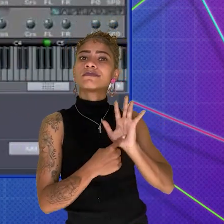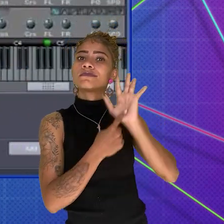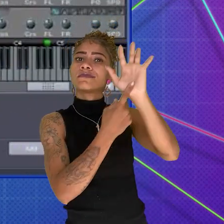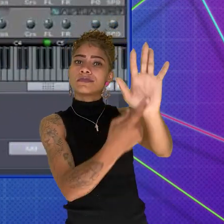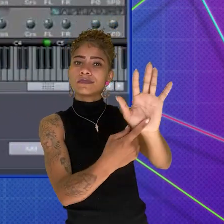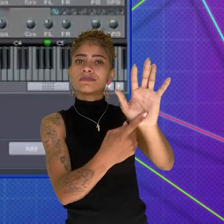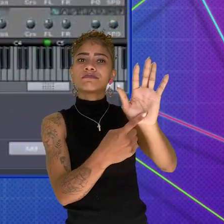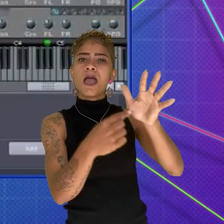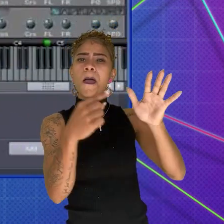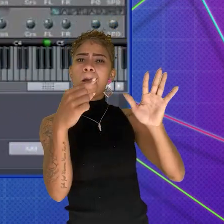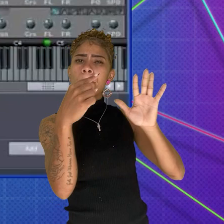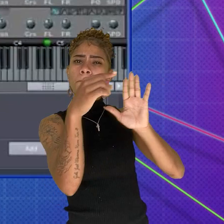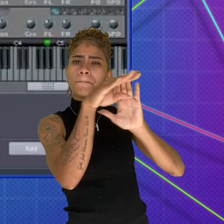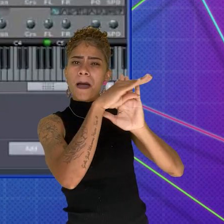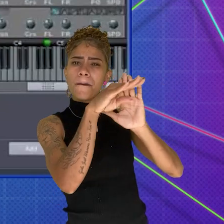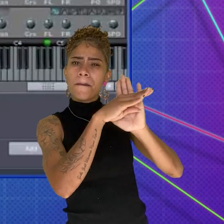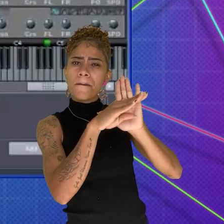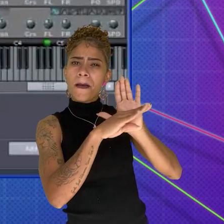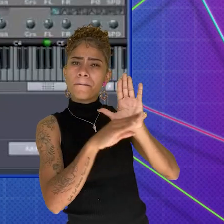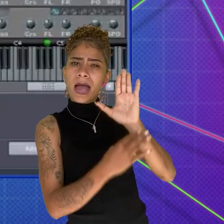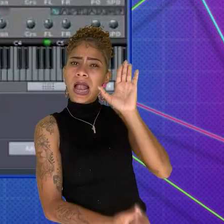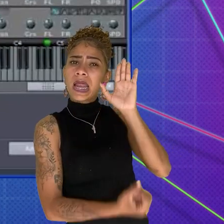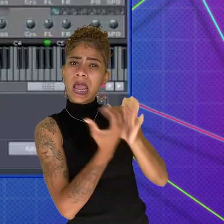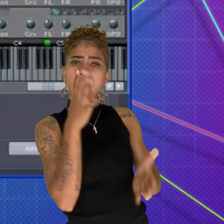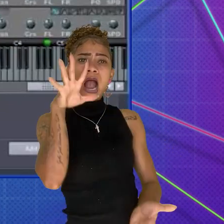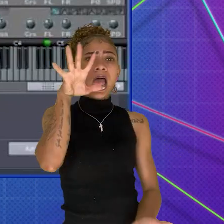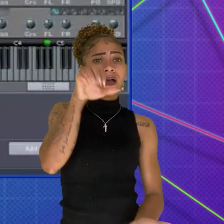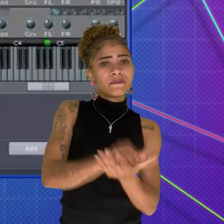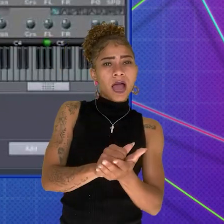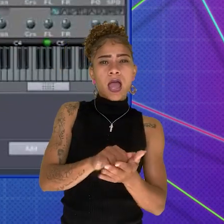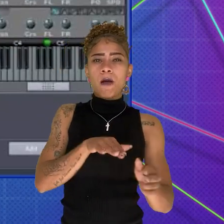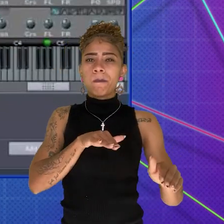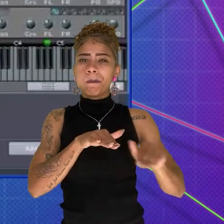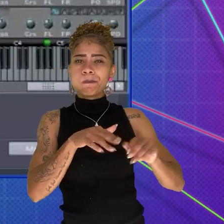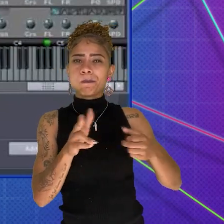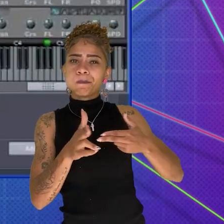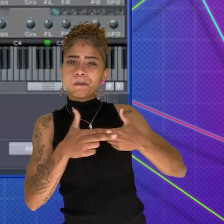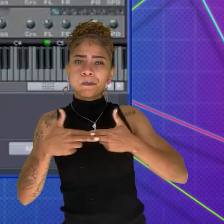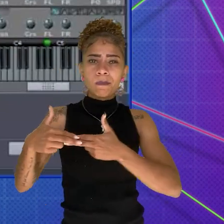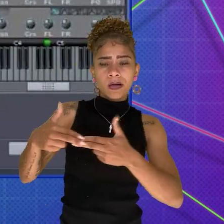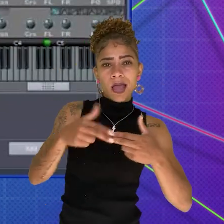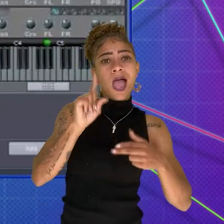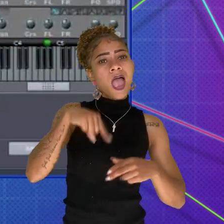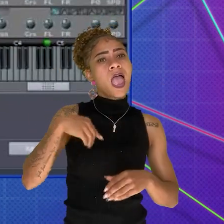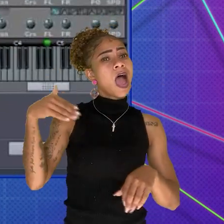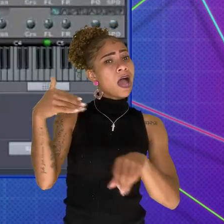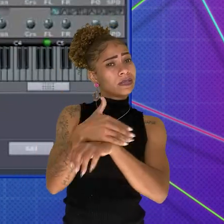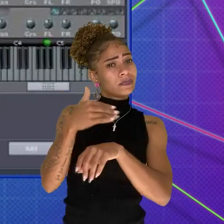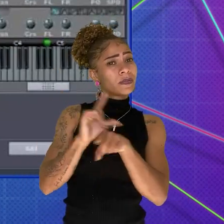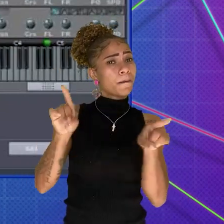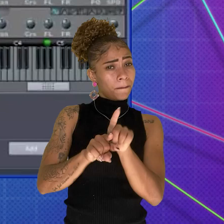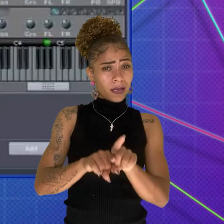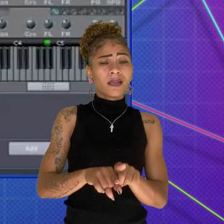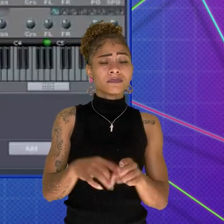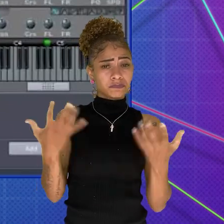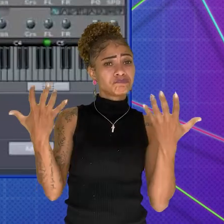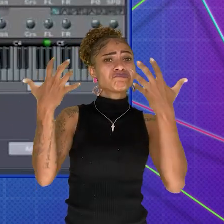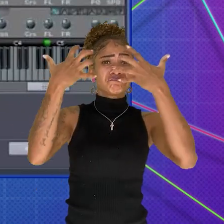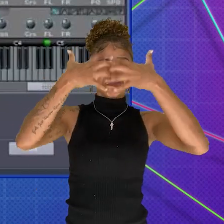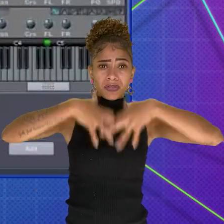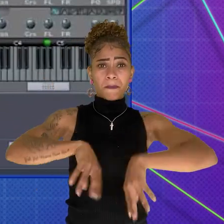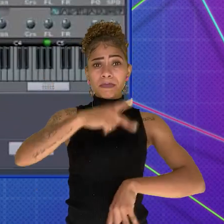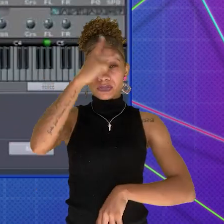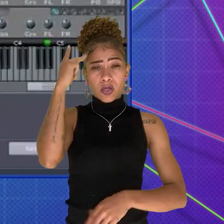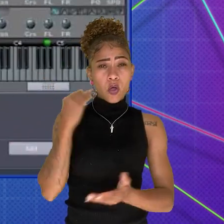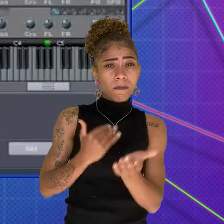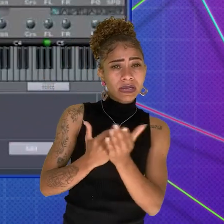oferece uma ampla gama de ferramentas para compor, gravar, mixar e editar música. É uma opção acessível e altamente funcional para